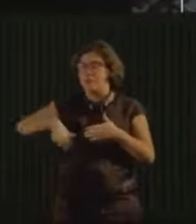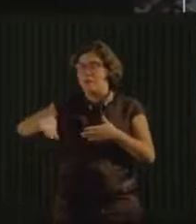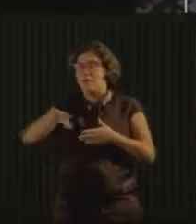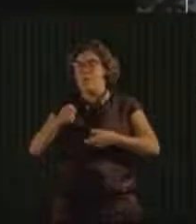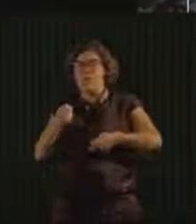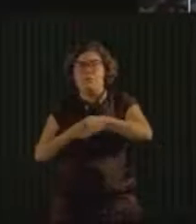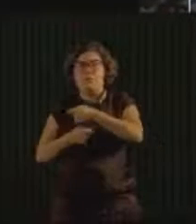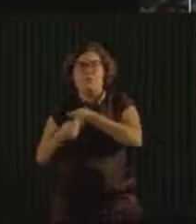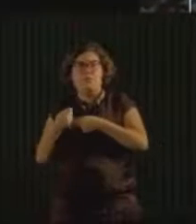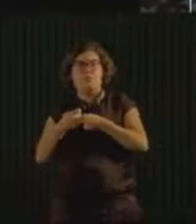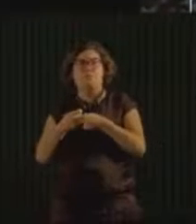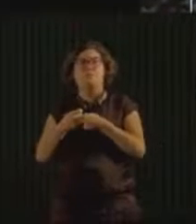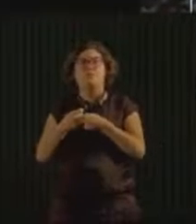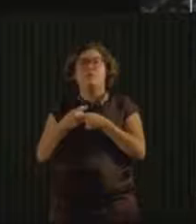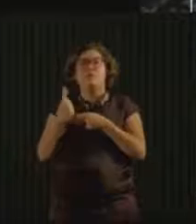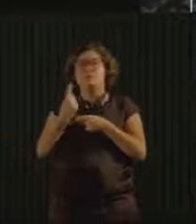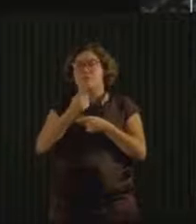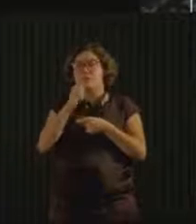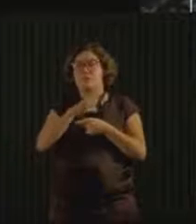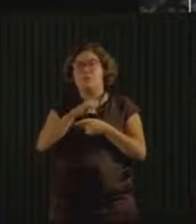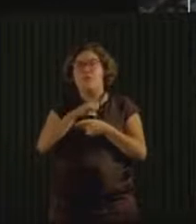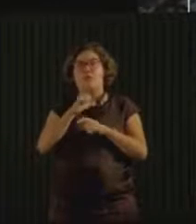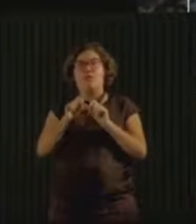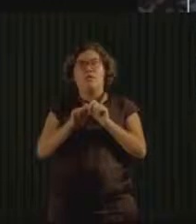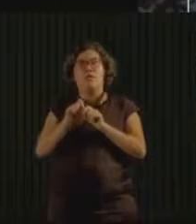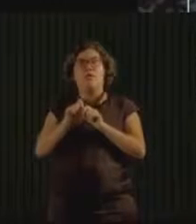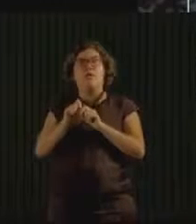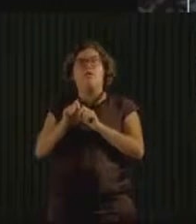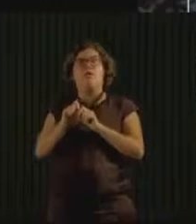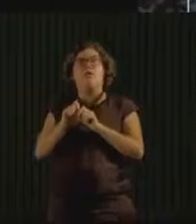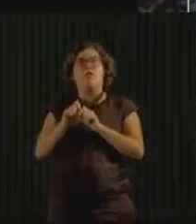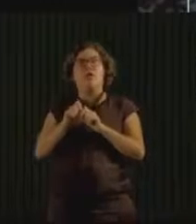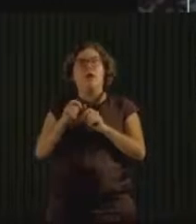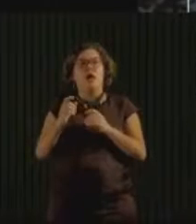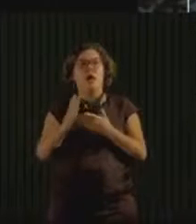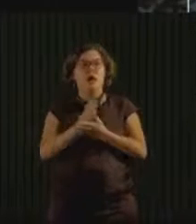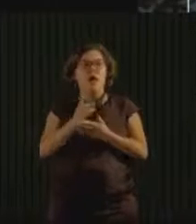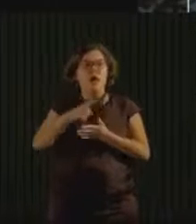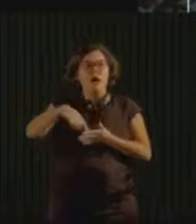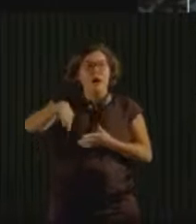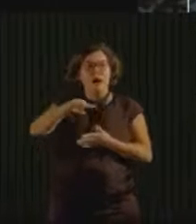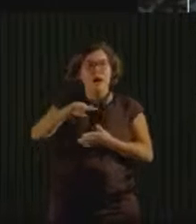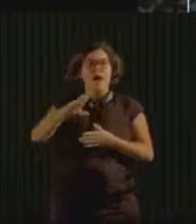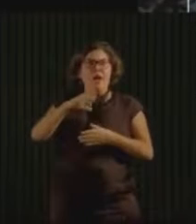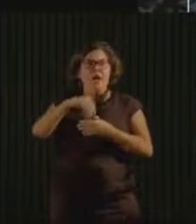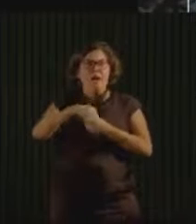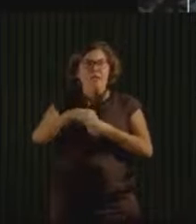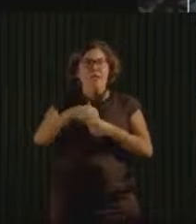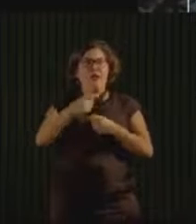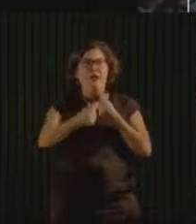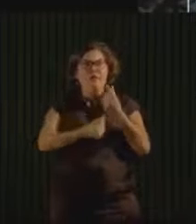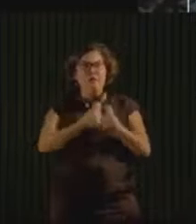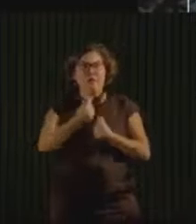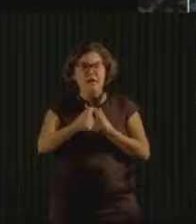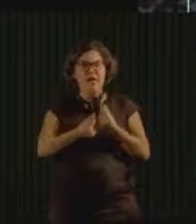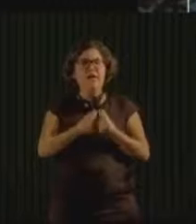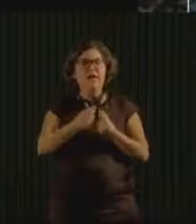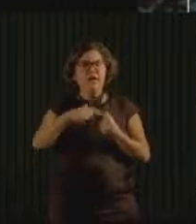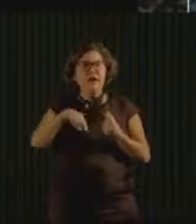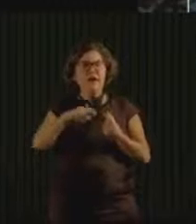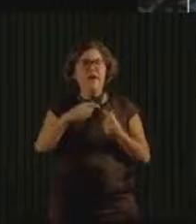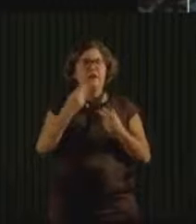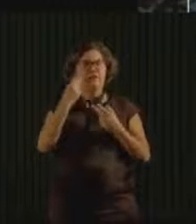comerciais, entregamos placas, né, com os dizeres aqui não. Então, todos os estabelecimentos comerciais que